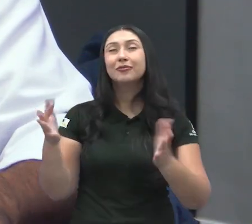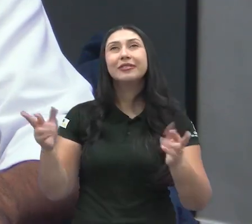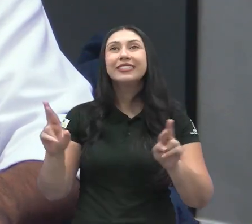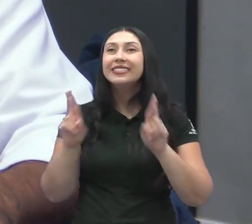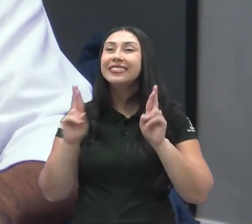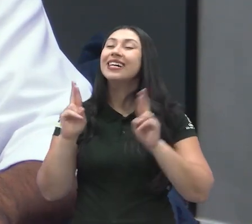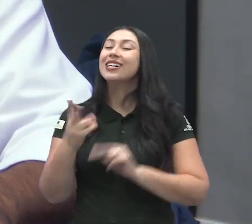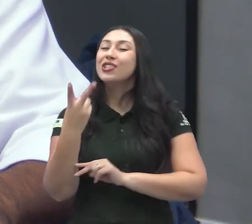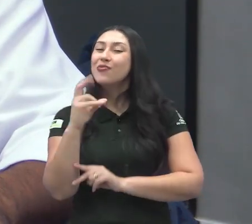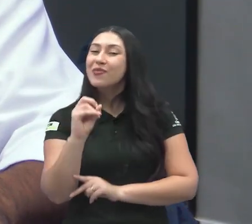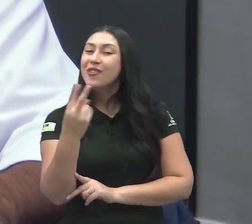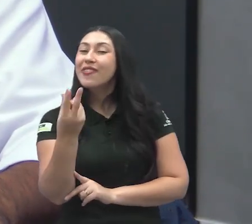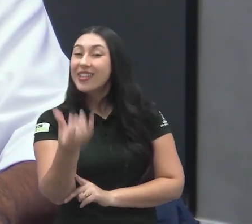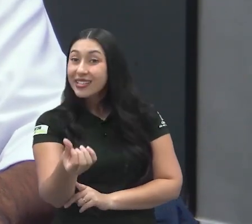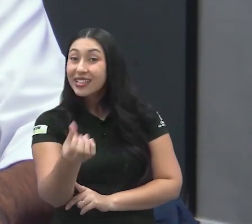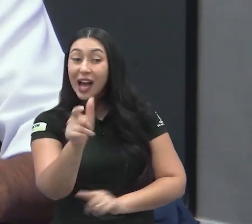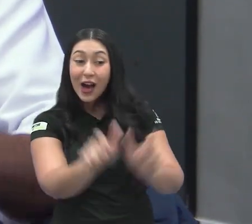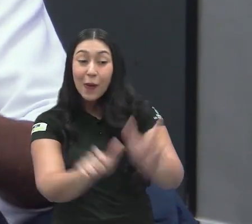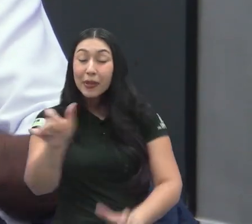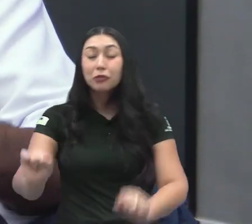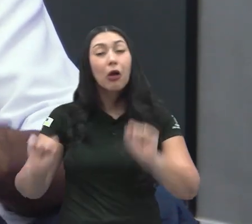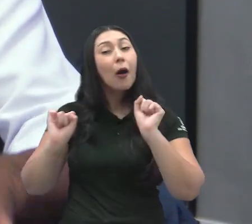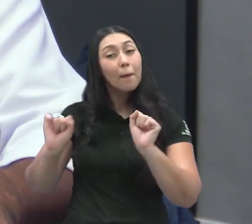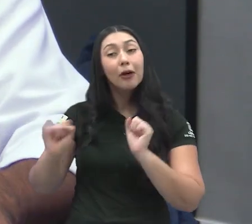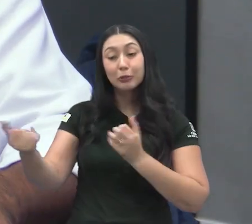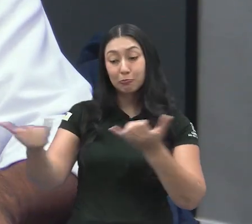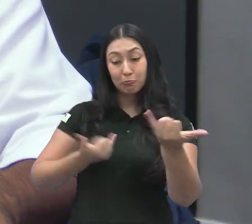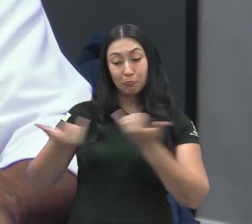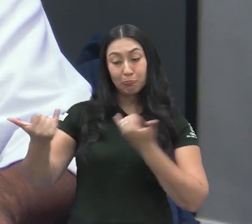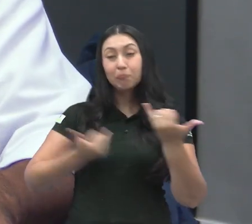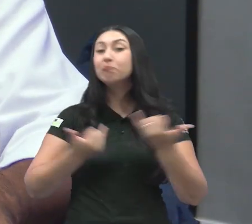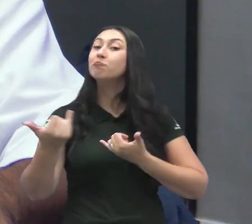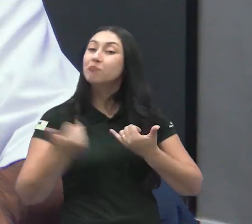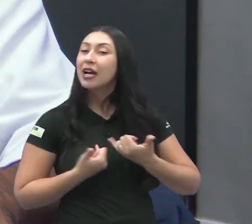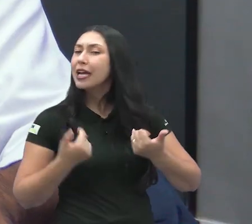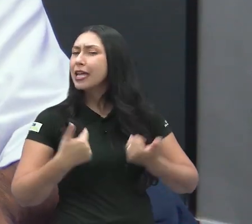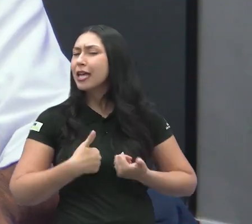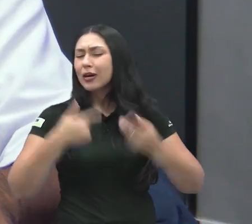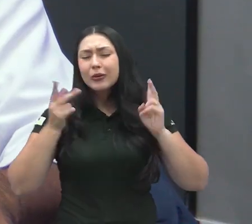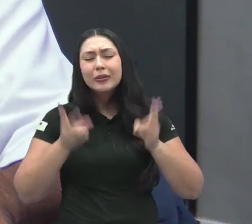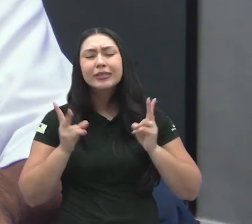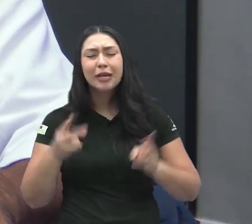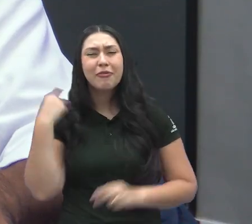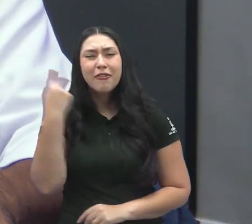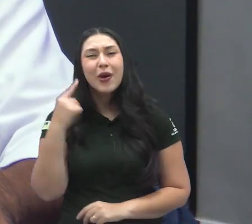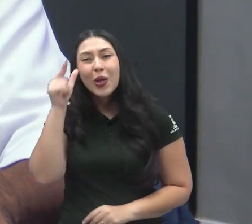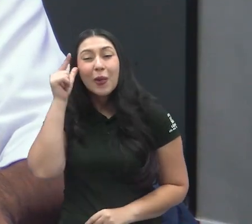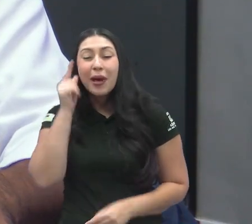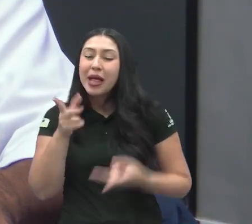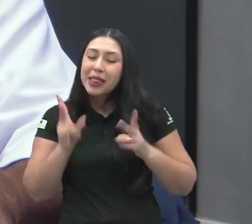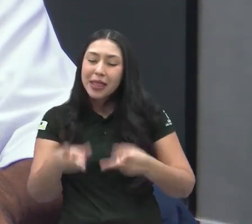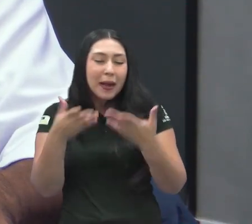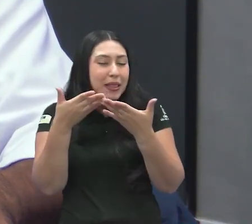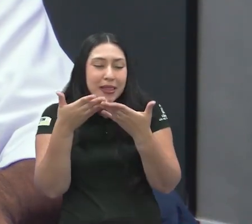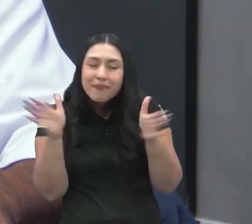que 2026 as pessoas possam procurar o vereador Lino Bispo e encontrar o vereador Lino Bispo, como